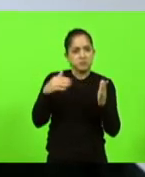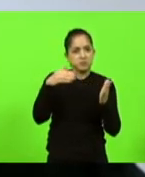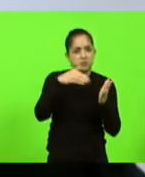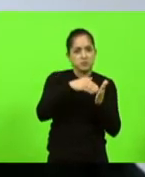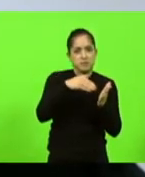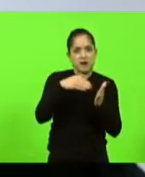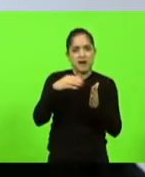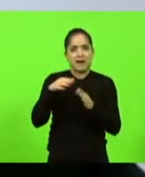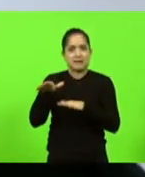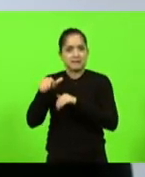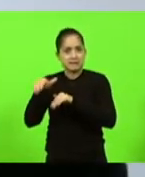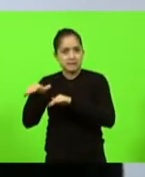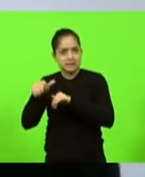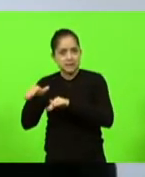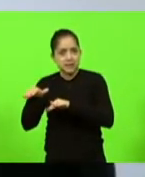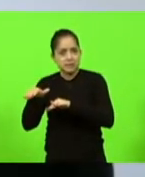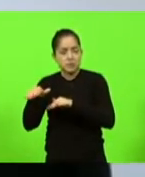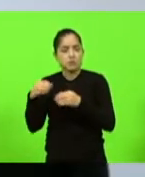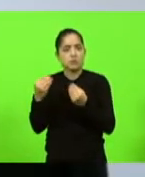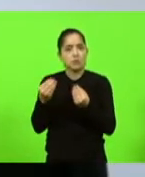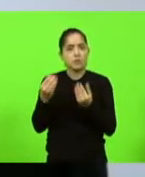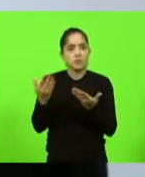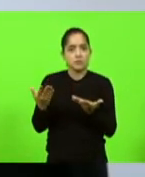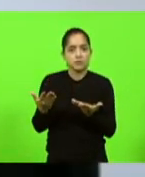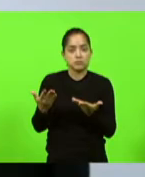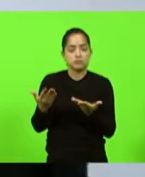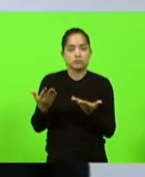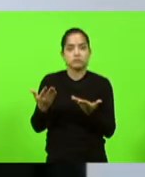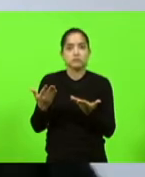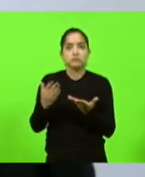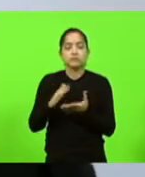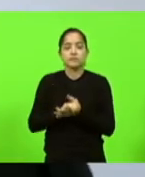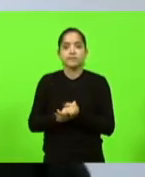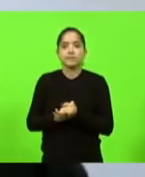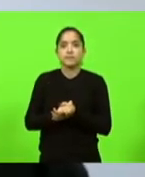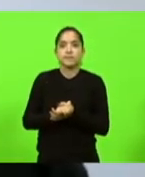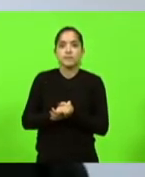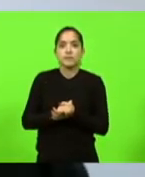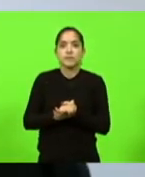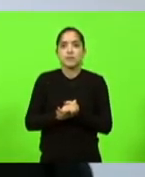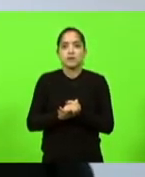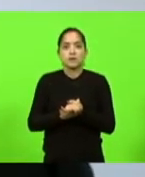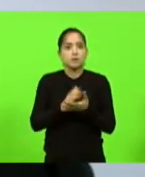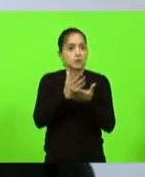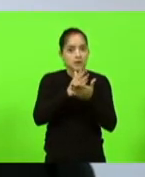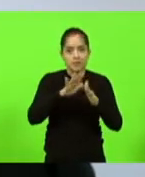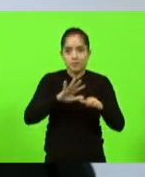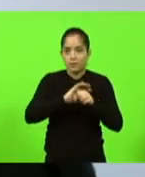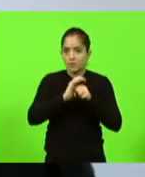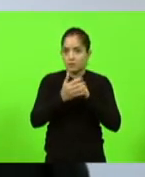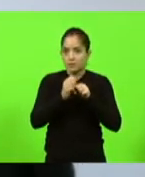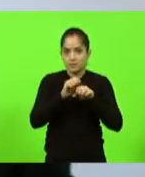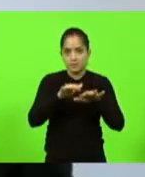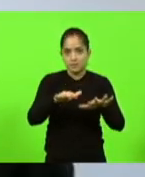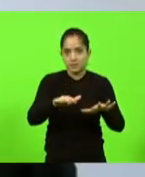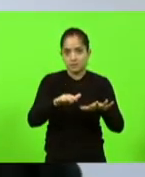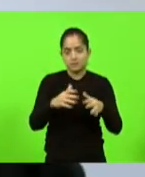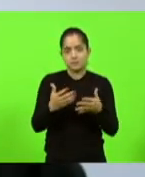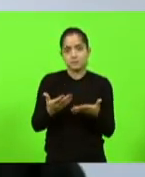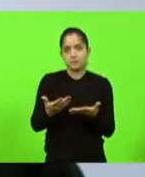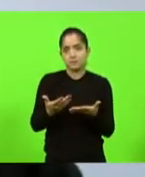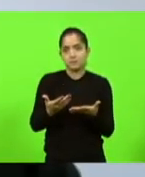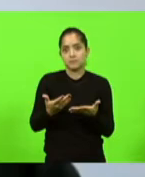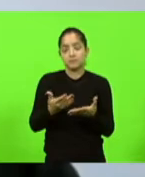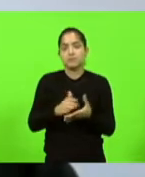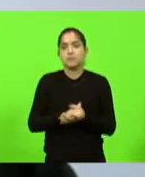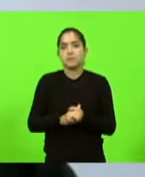lua. Da lua! Por quê? A pandemia não acabou. Então, tô